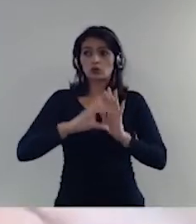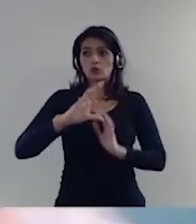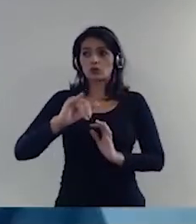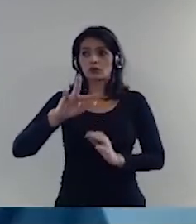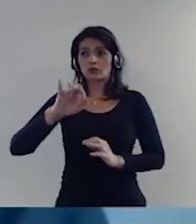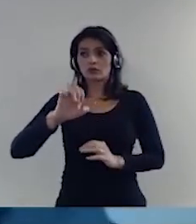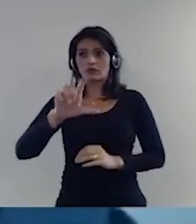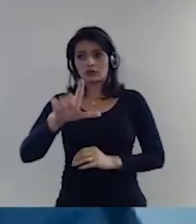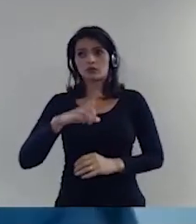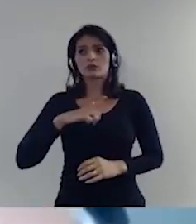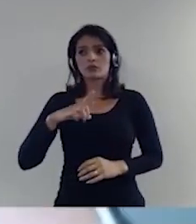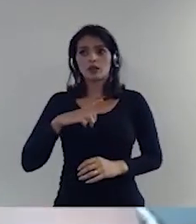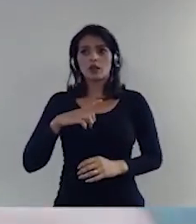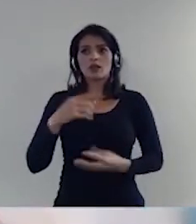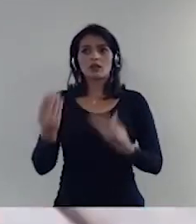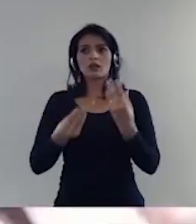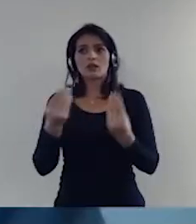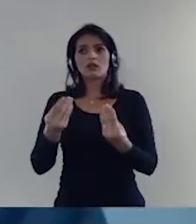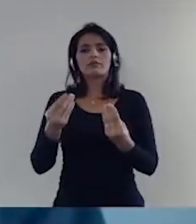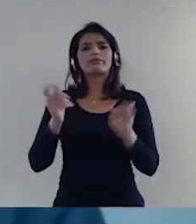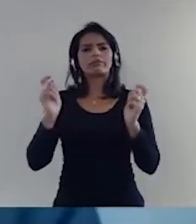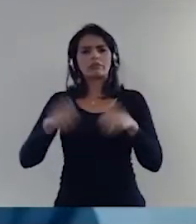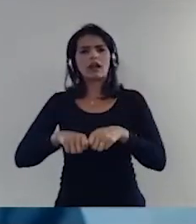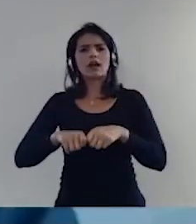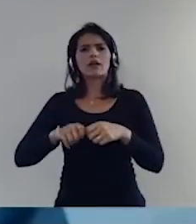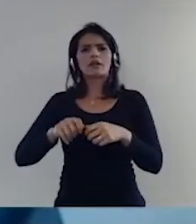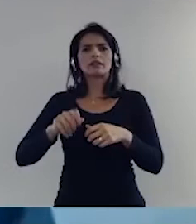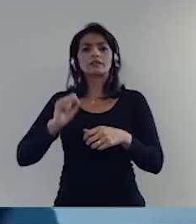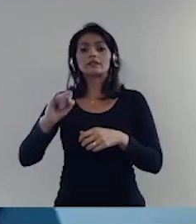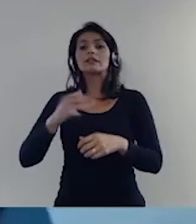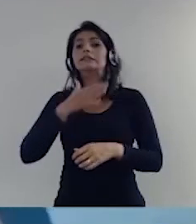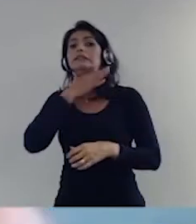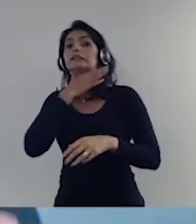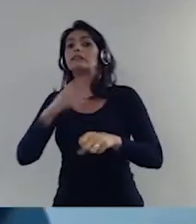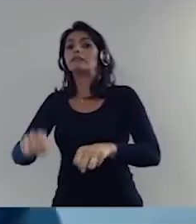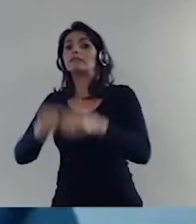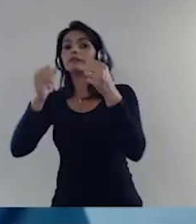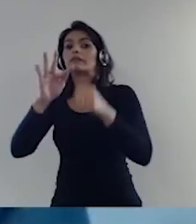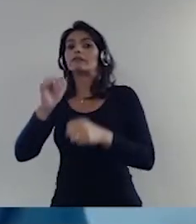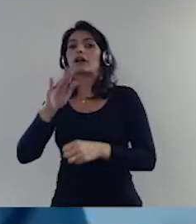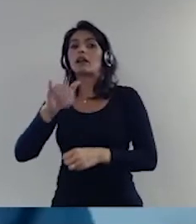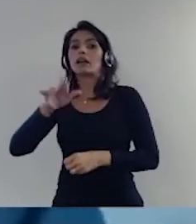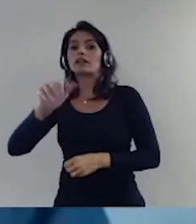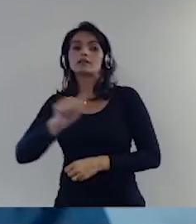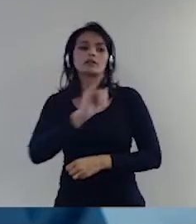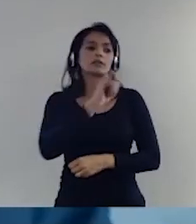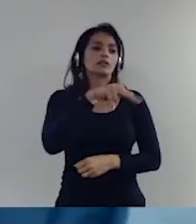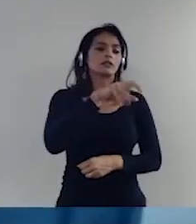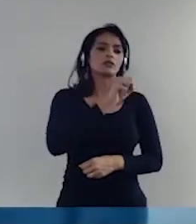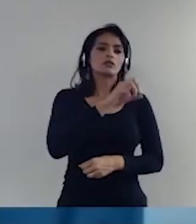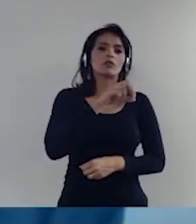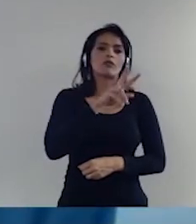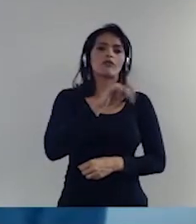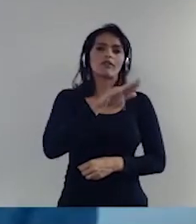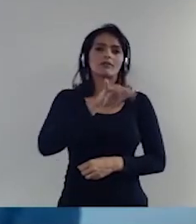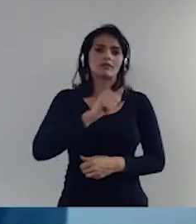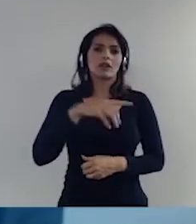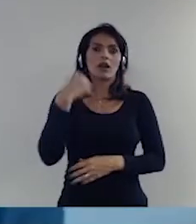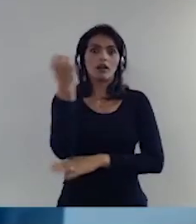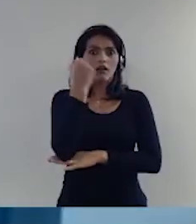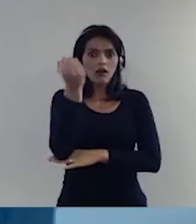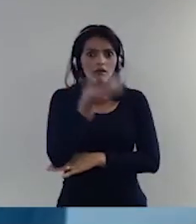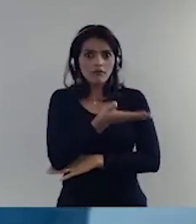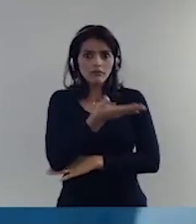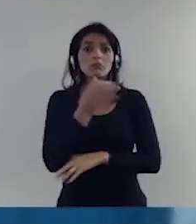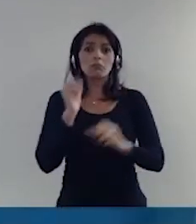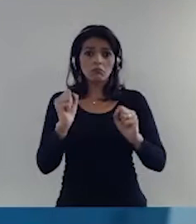tem hipótese de insolvência, tem hipótese de falência, tem circunstâncias que são graves